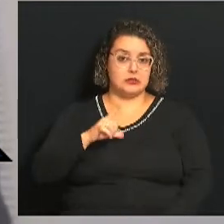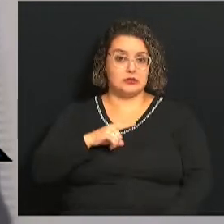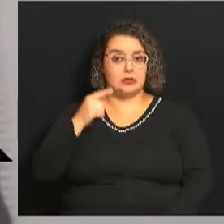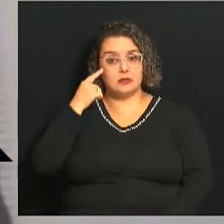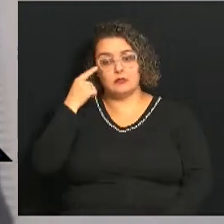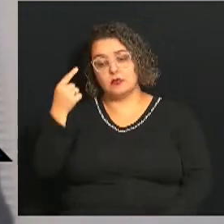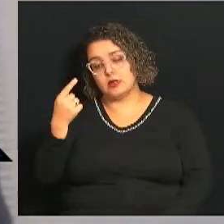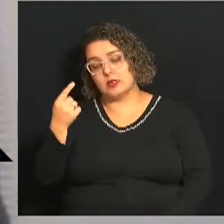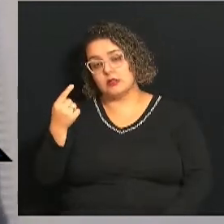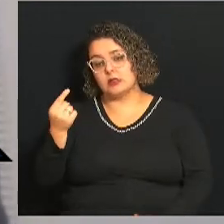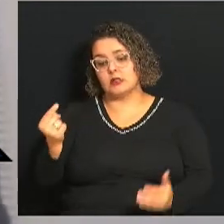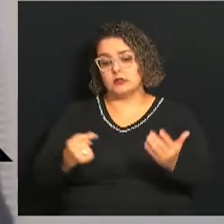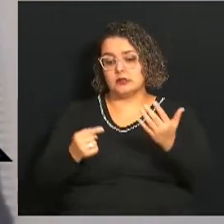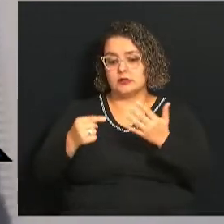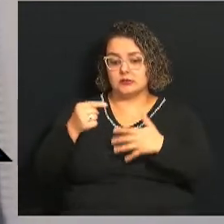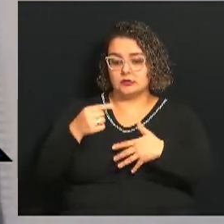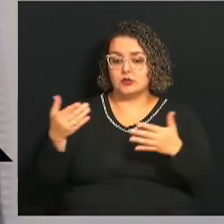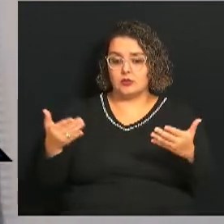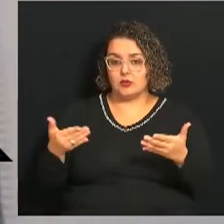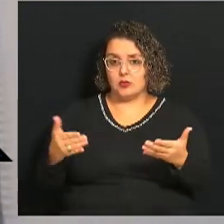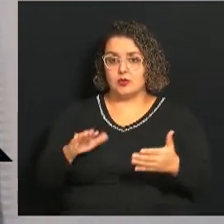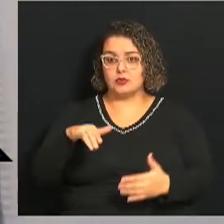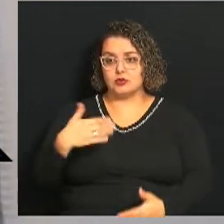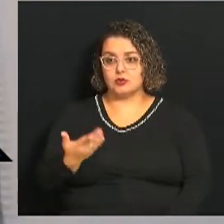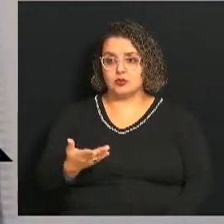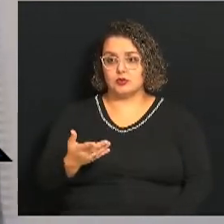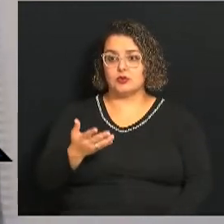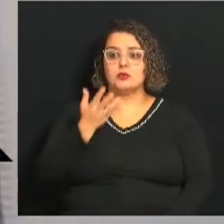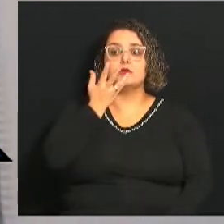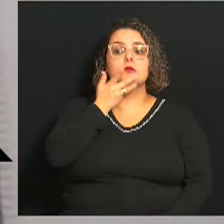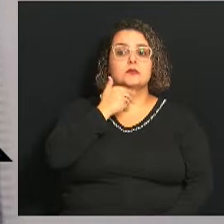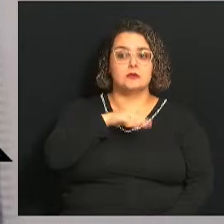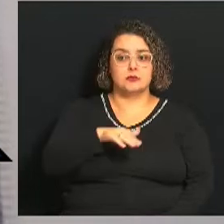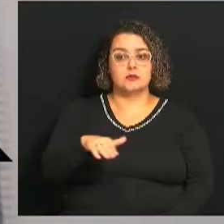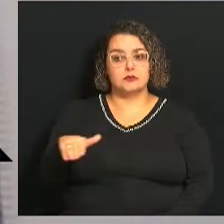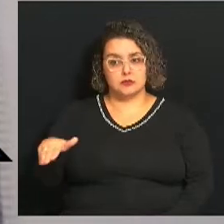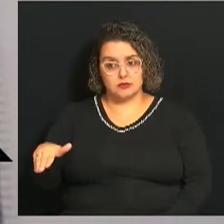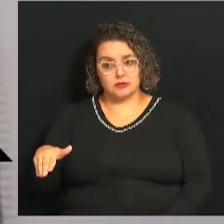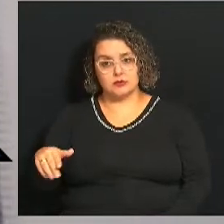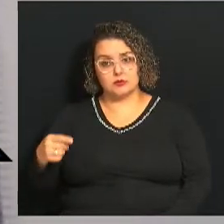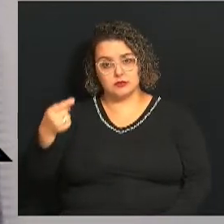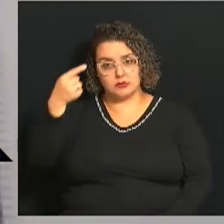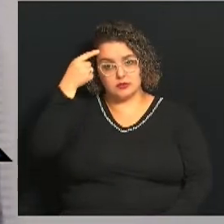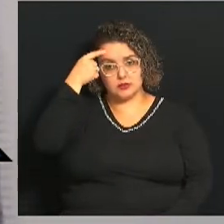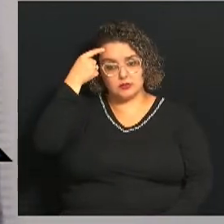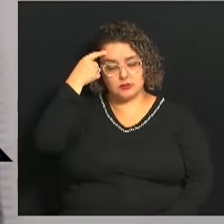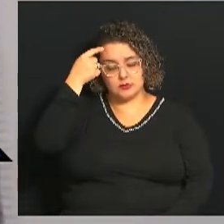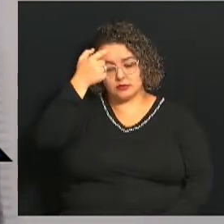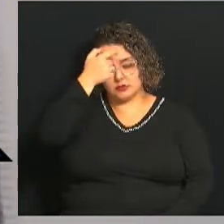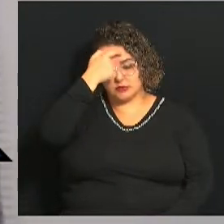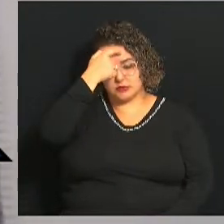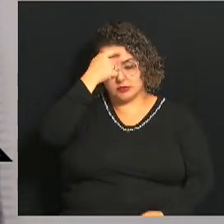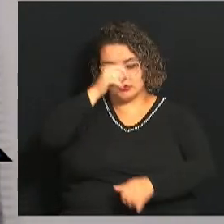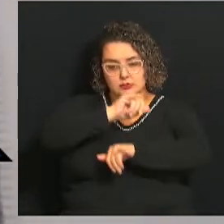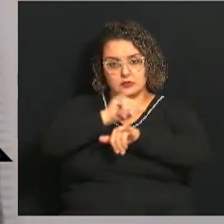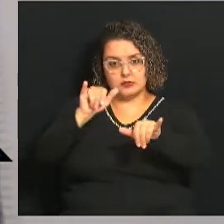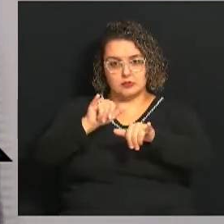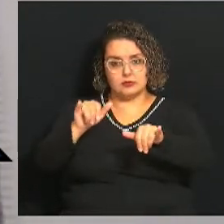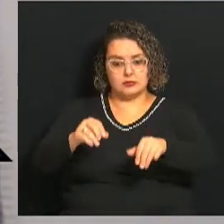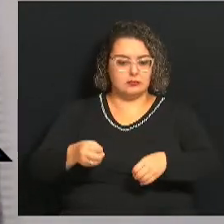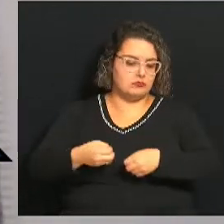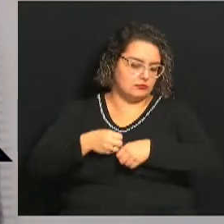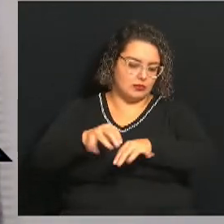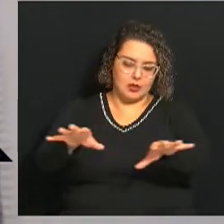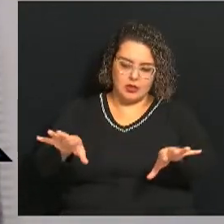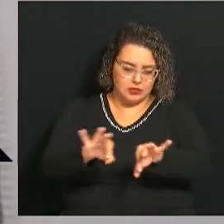hoje, porque quando você coloca as crianças na questão da conscientização, você sabe que isso acaba passando para a família, para os pais,